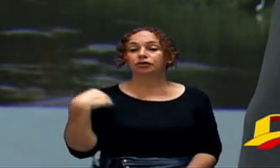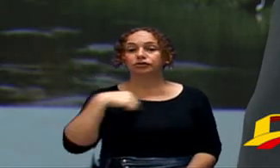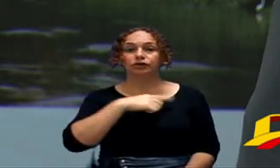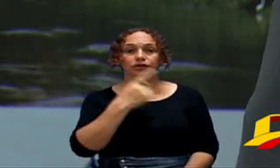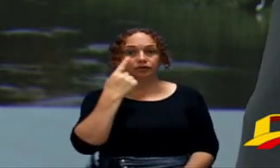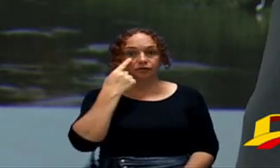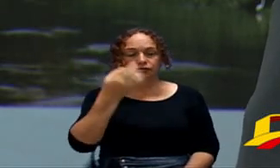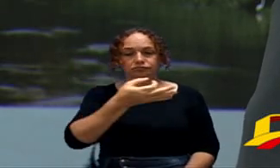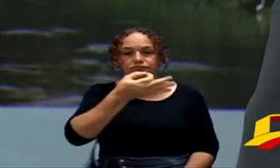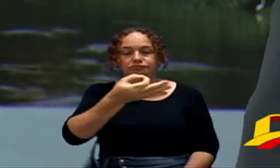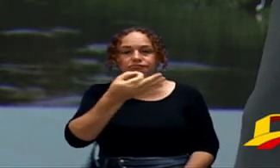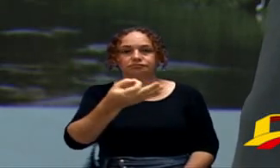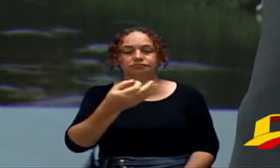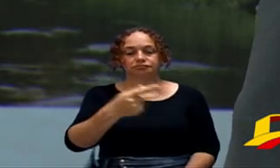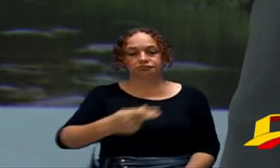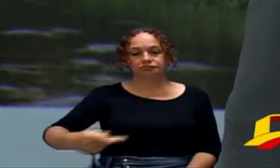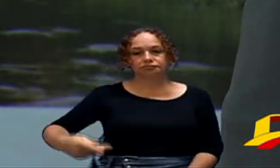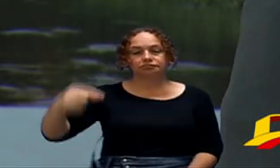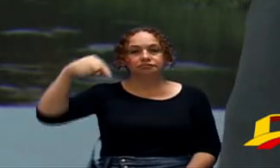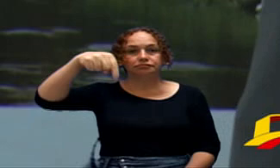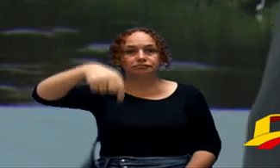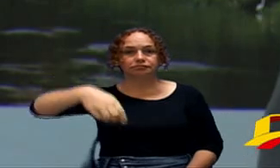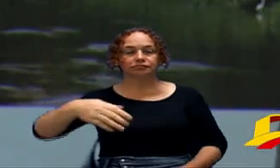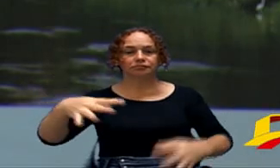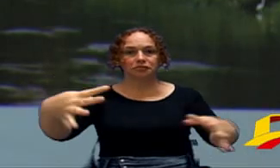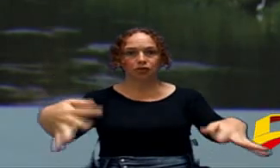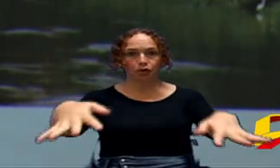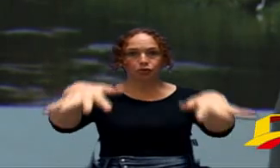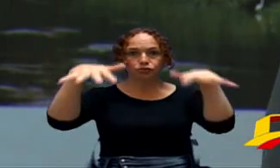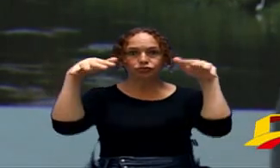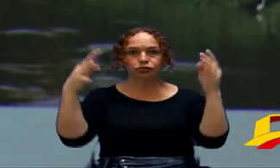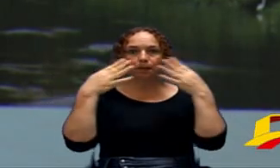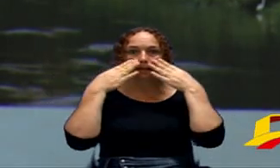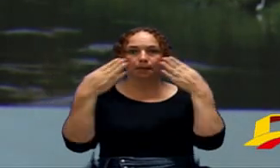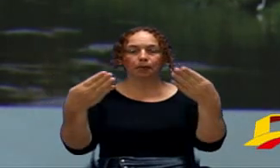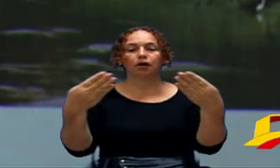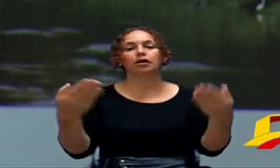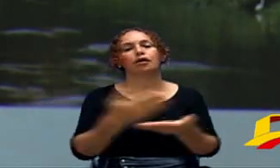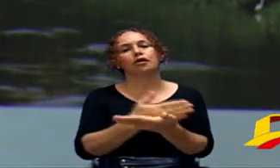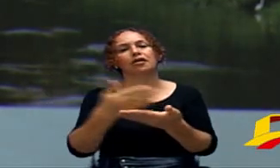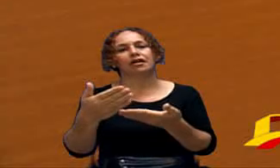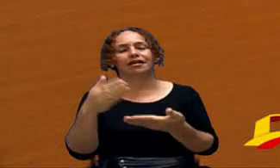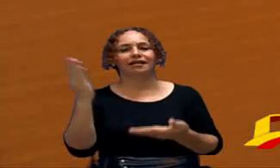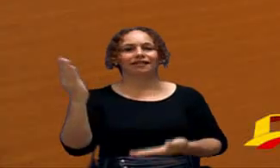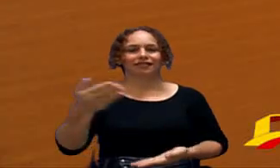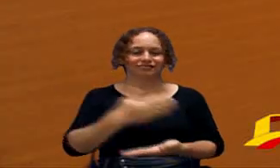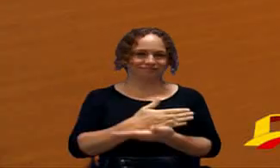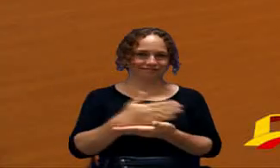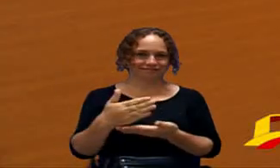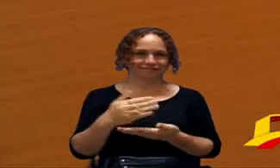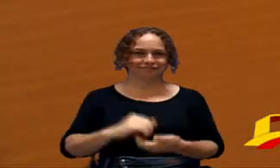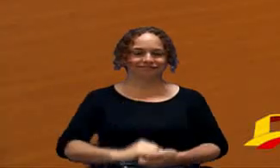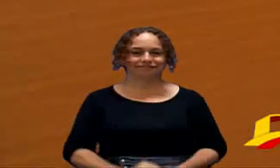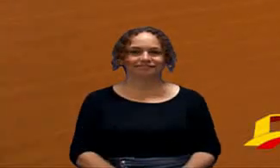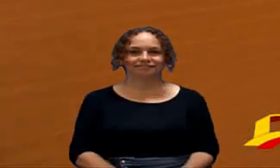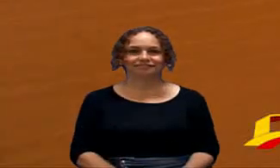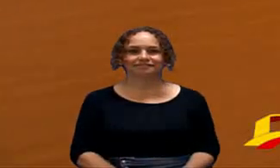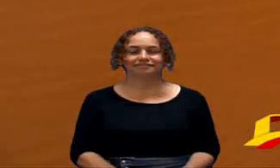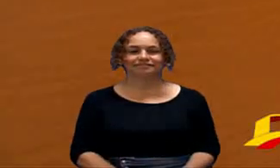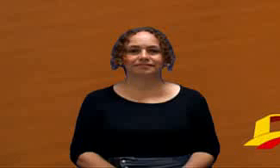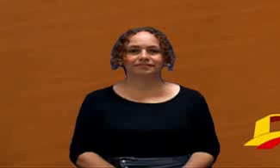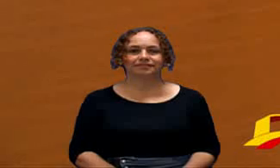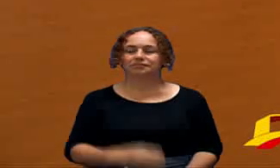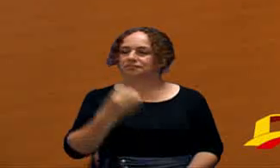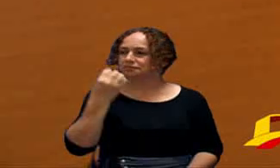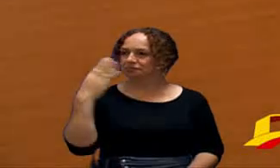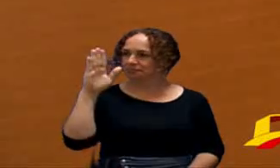audiência pública, vereador Fernando Dini, que a partir de agora conduz os trabalhos desta noite. Vereador, boa noite. Boa